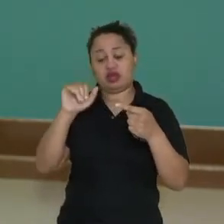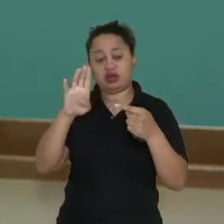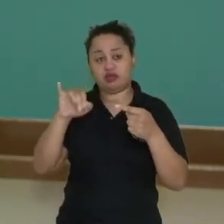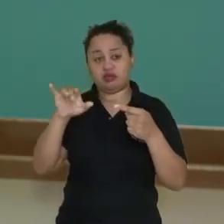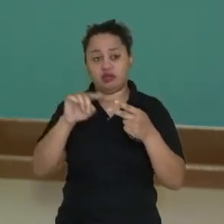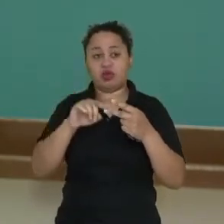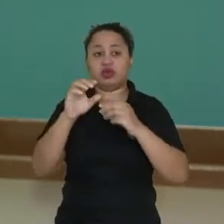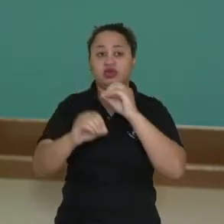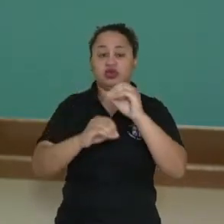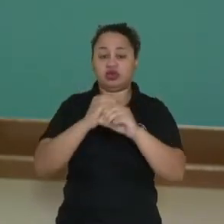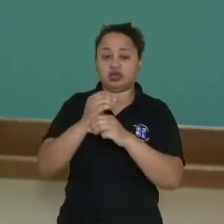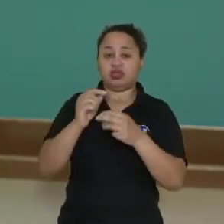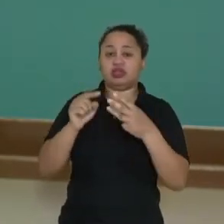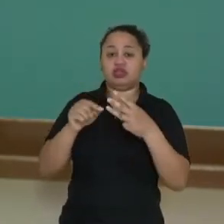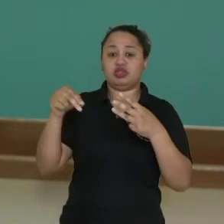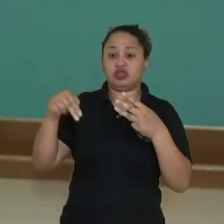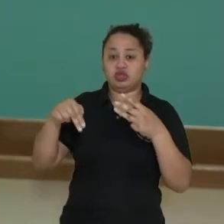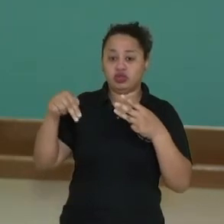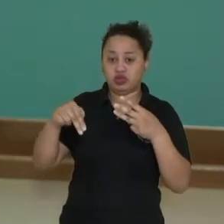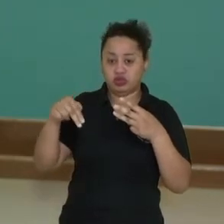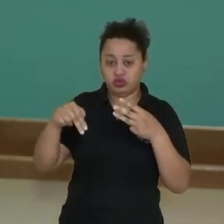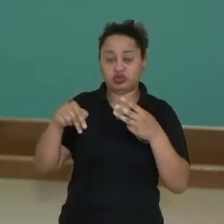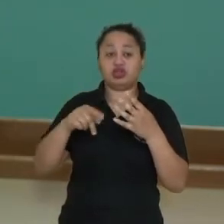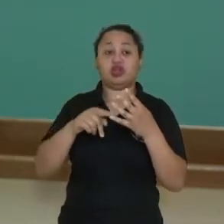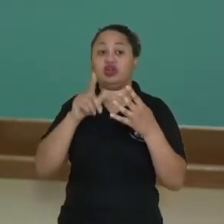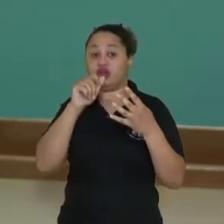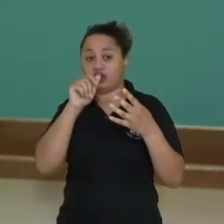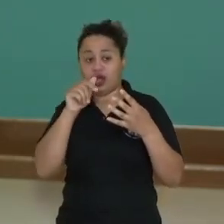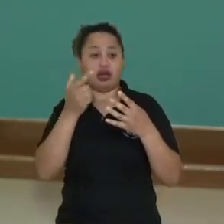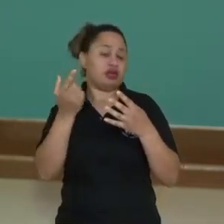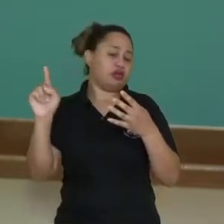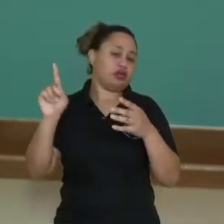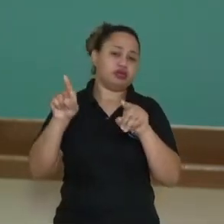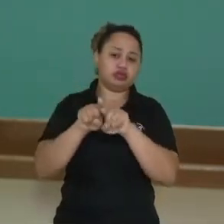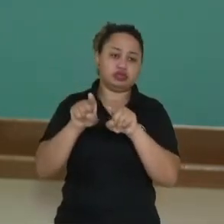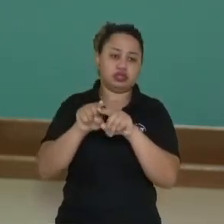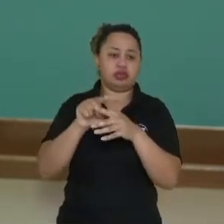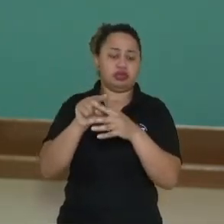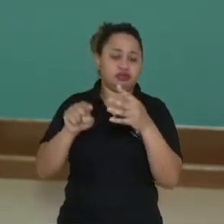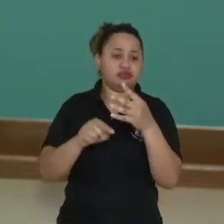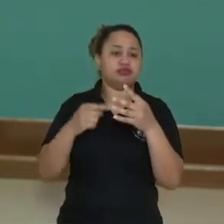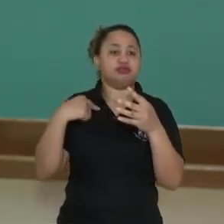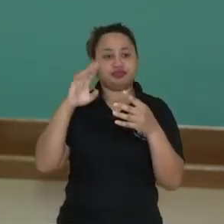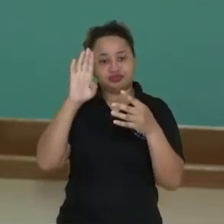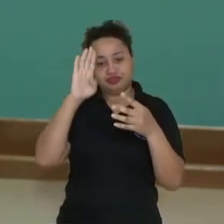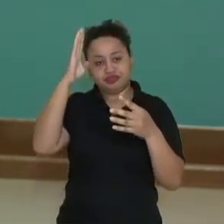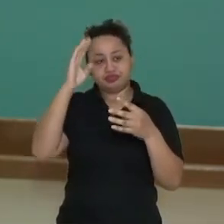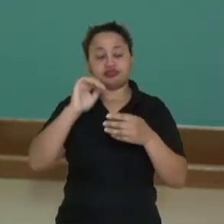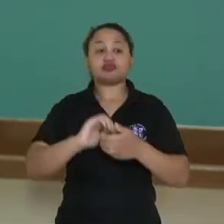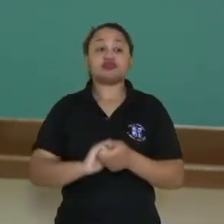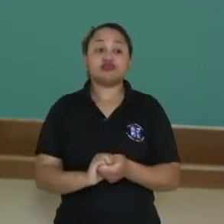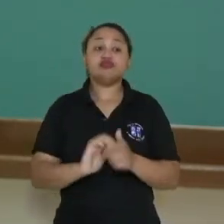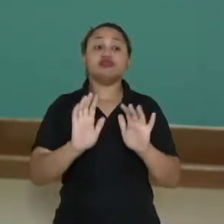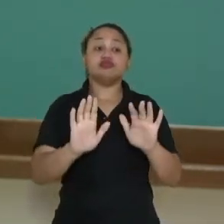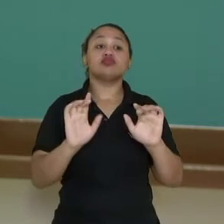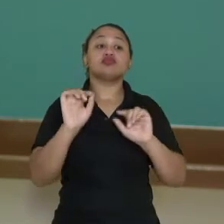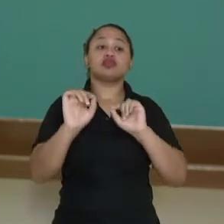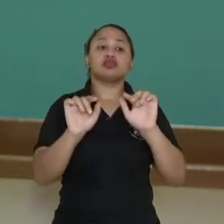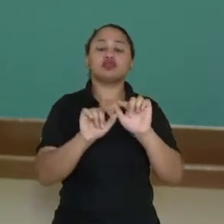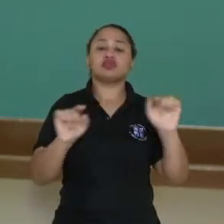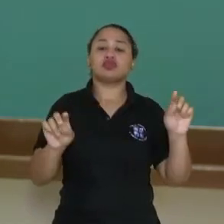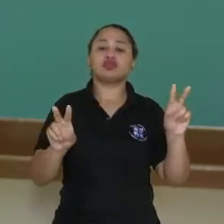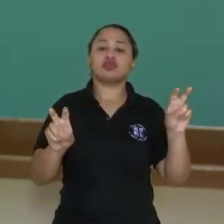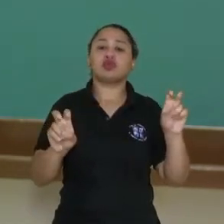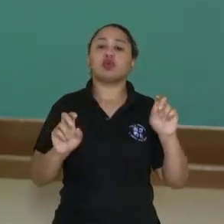carbono, oxigênio, nitrogênio mesmo, água, entre outros, mas os principais são esses quatro aqui. E a frasezinha